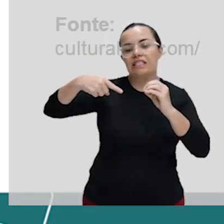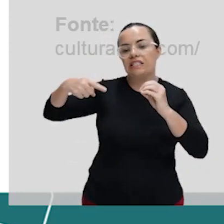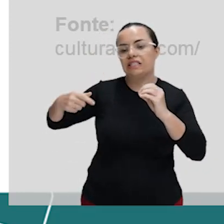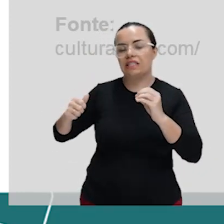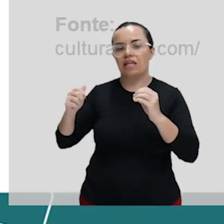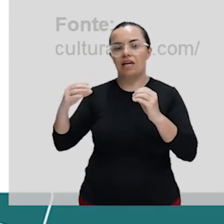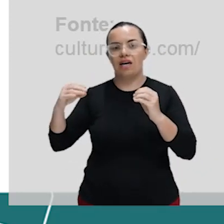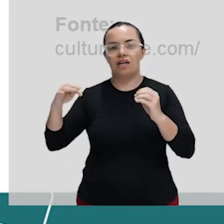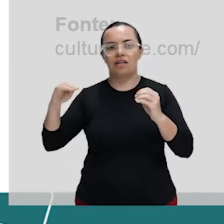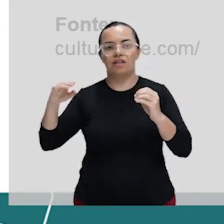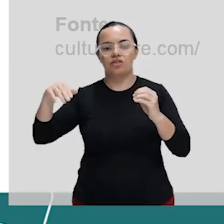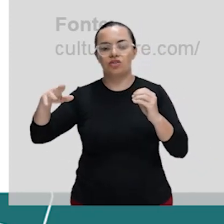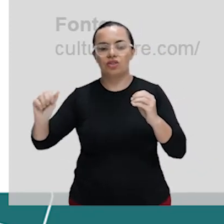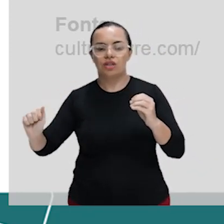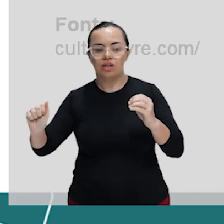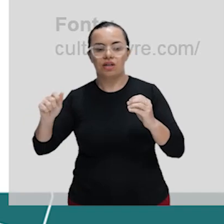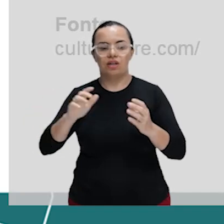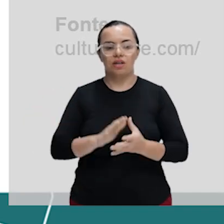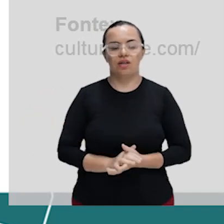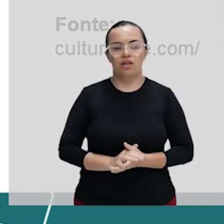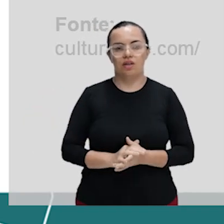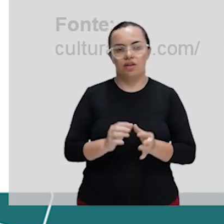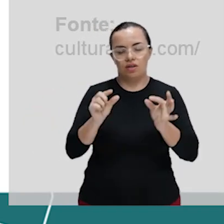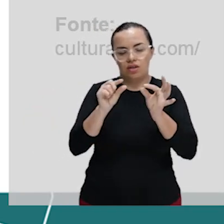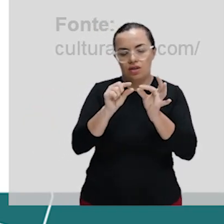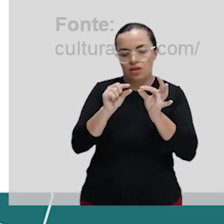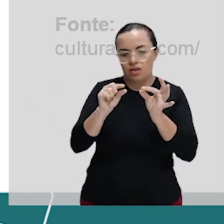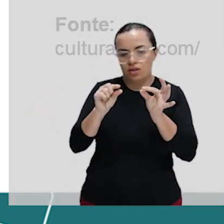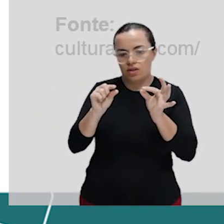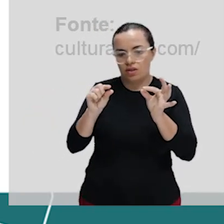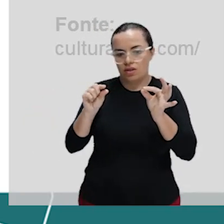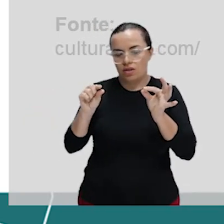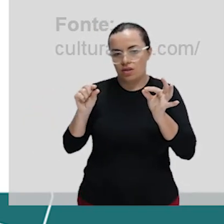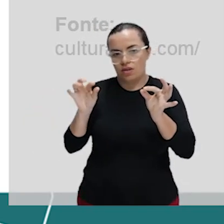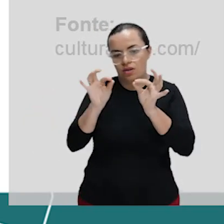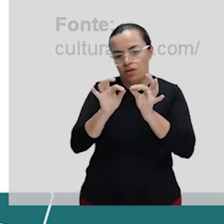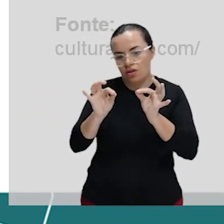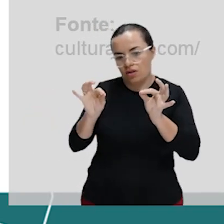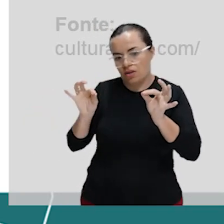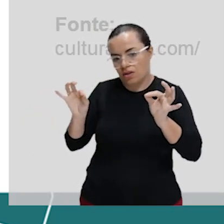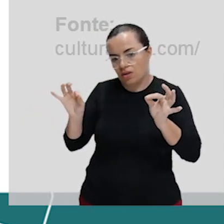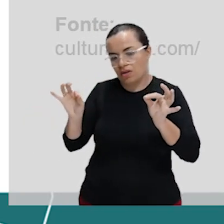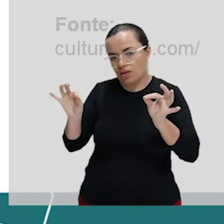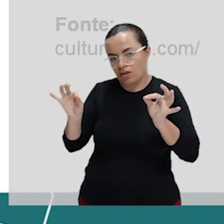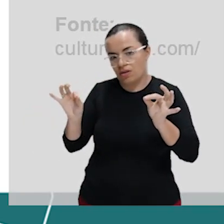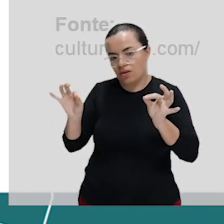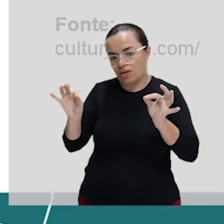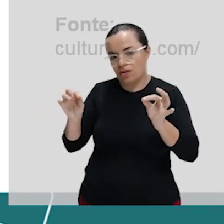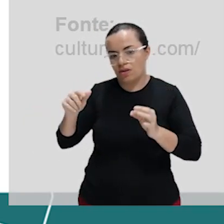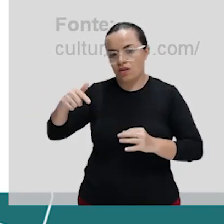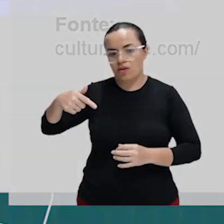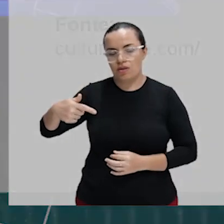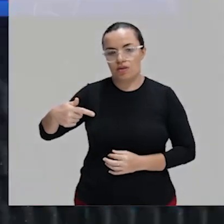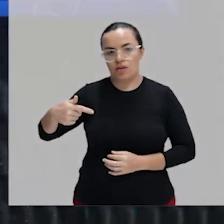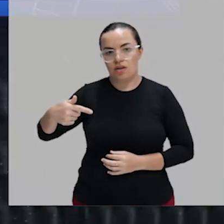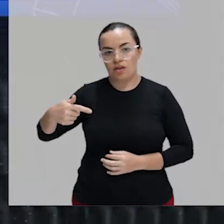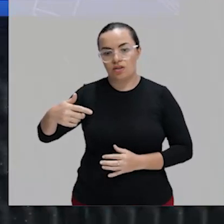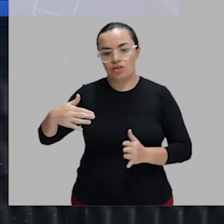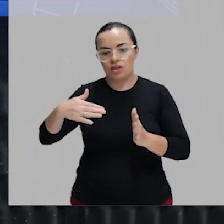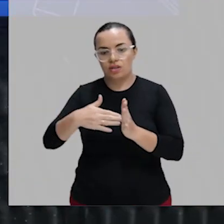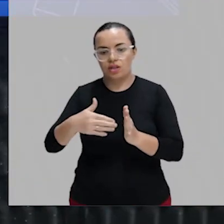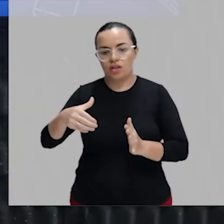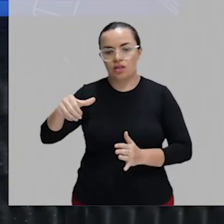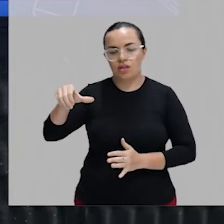São fios com espessura de 7 a 9 nanômetros. Isso aqui é uma unidade de medida que nós